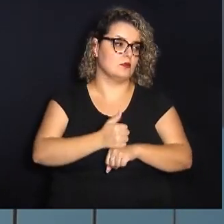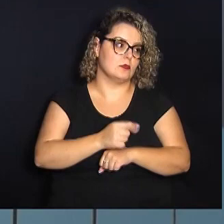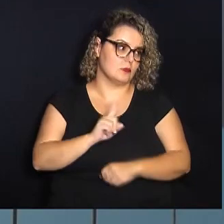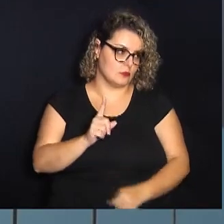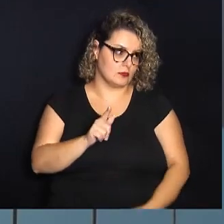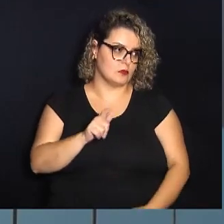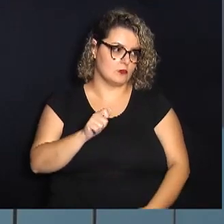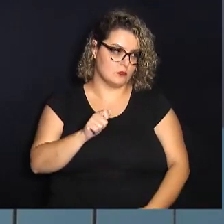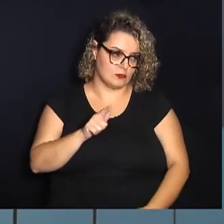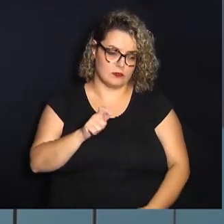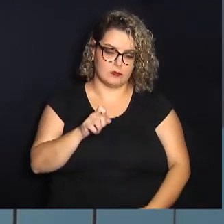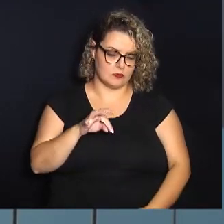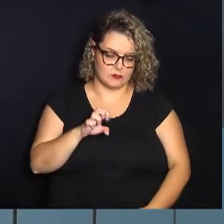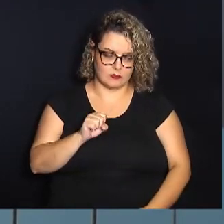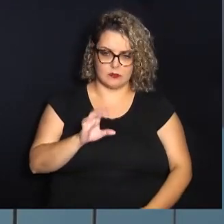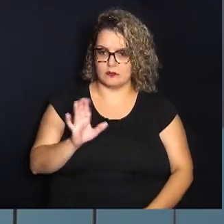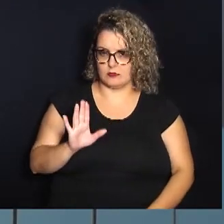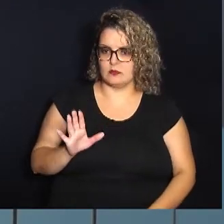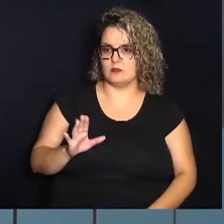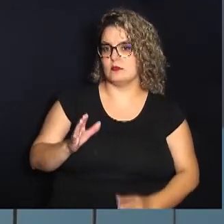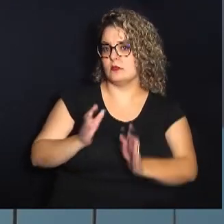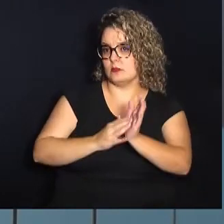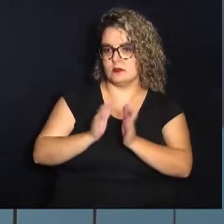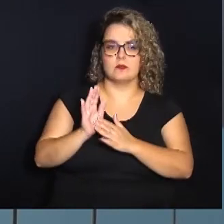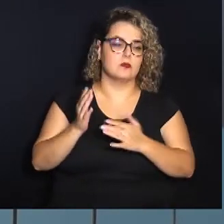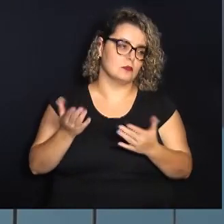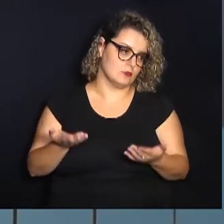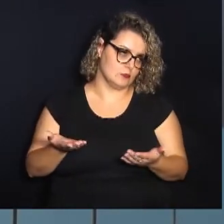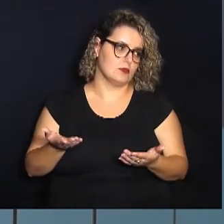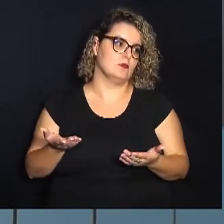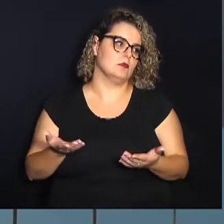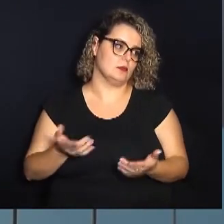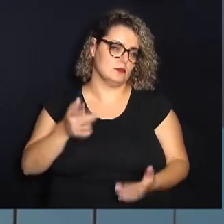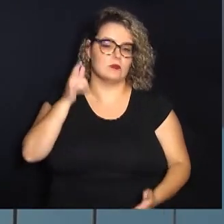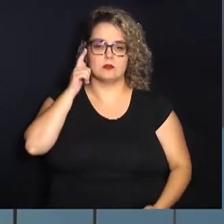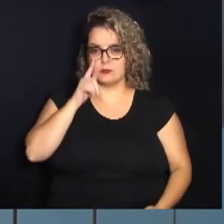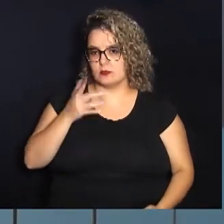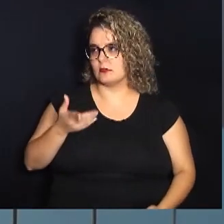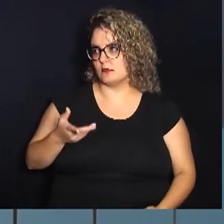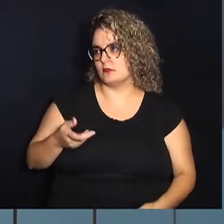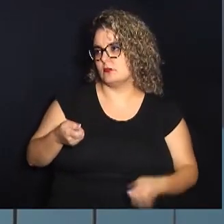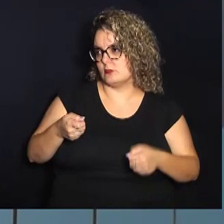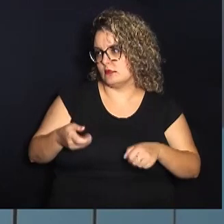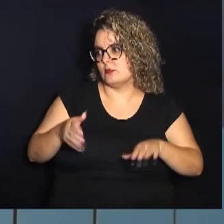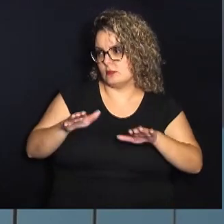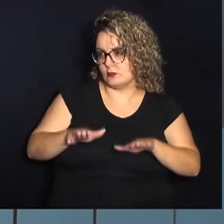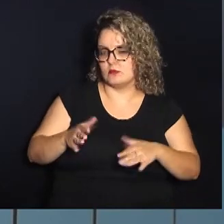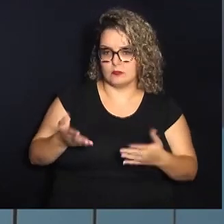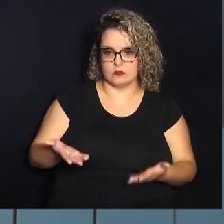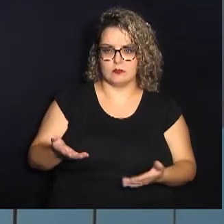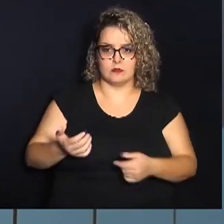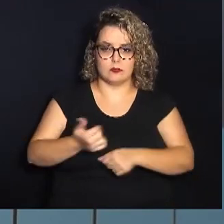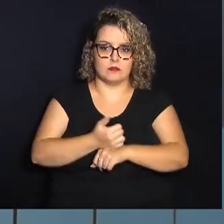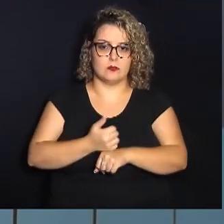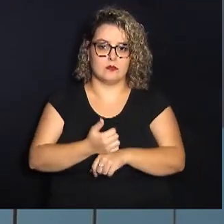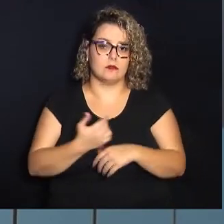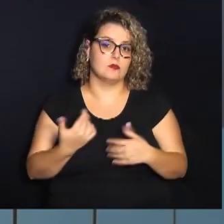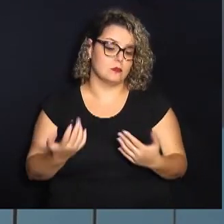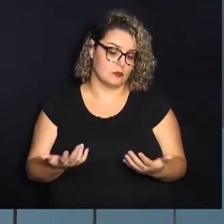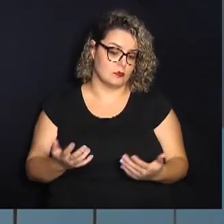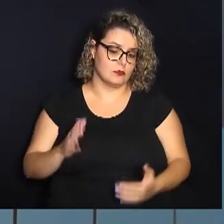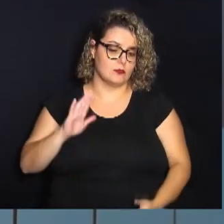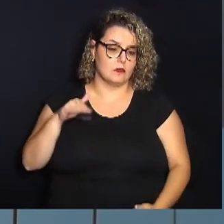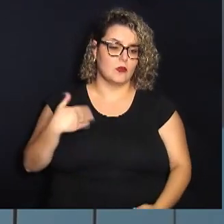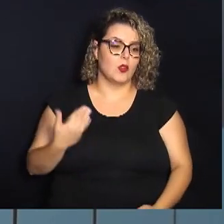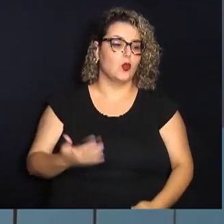sabe que os agentes acabam sendo por concurso público e ali consegue, né, fixar melhor esses profissionais. Mas quando é